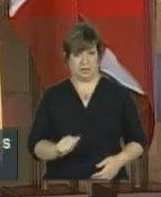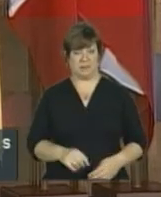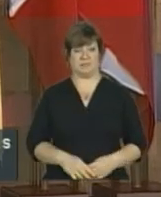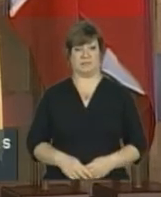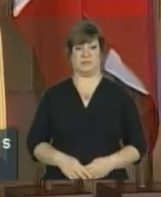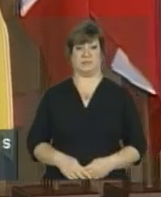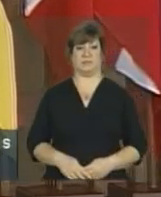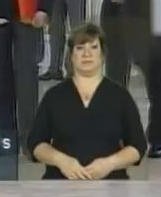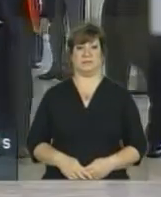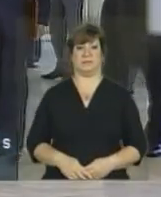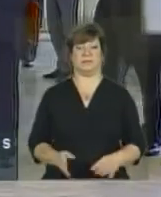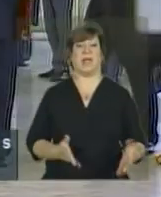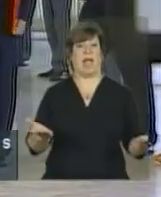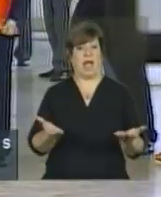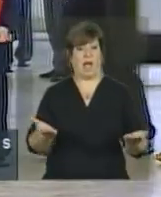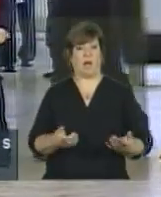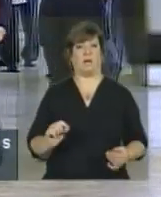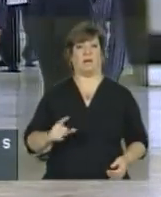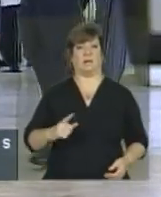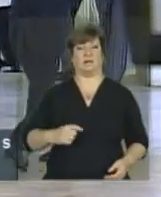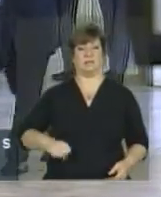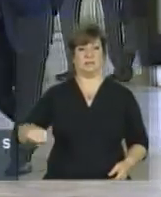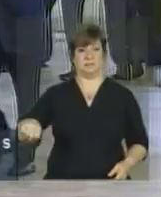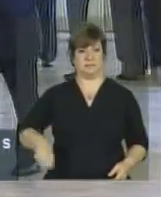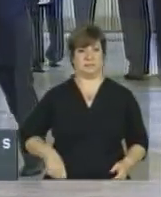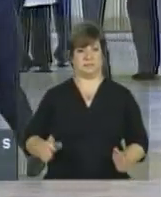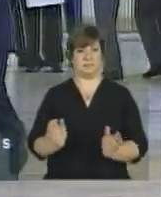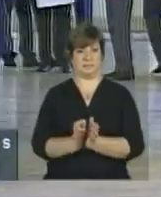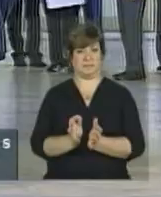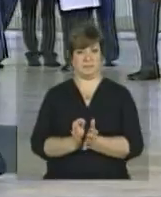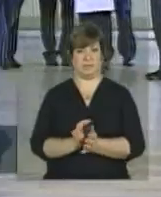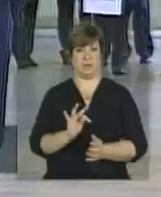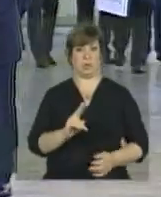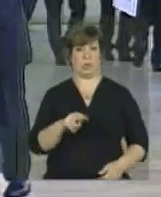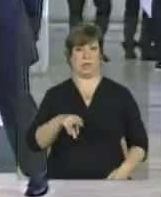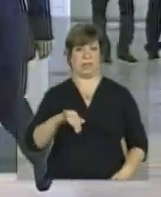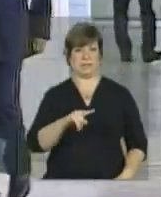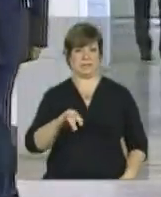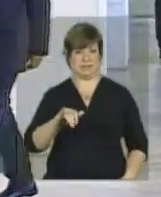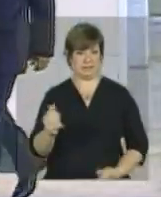da Tunísia, Mohamed Misteri.